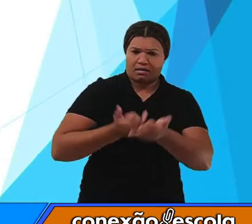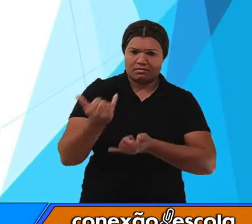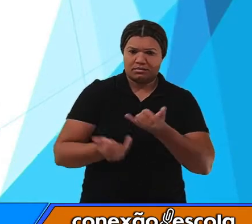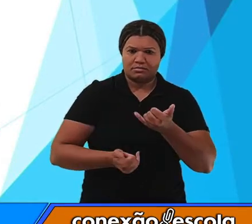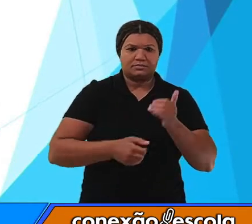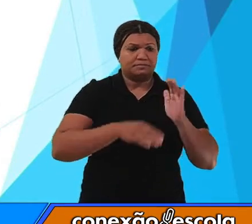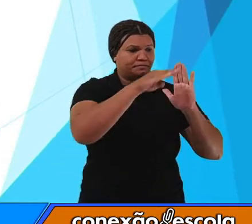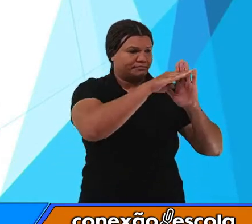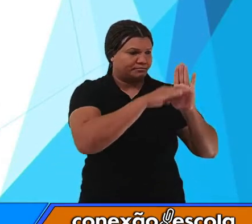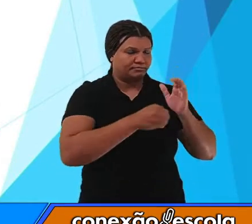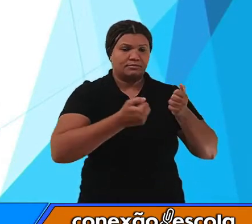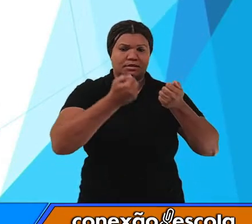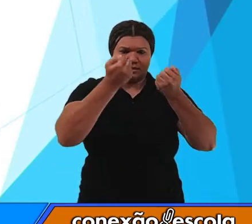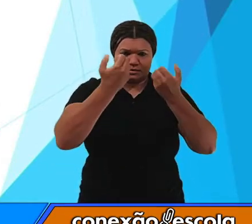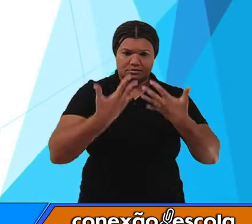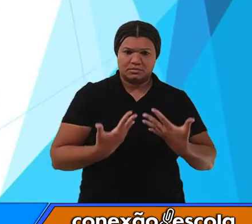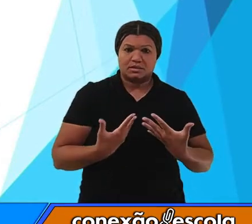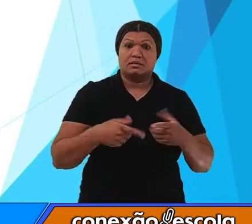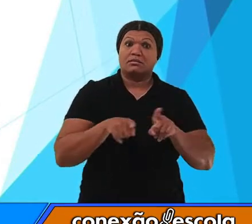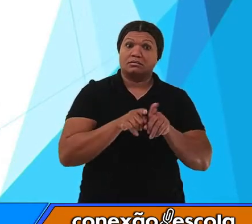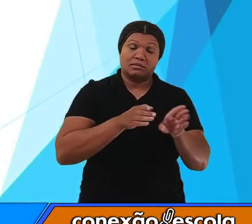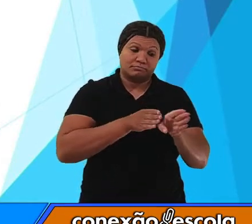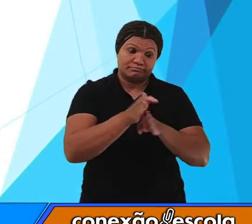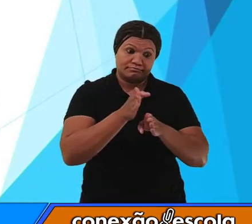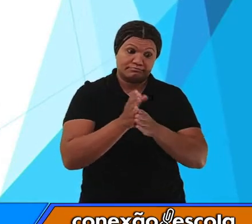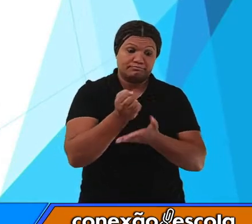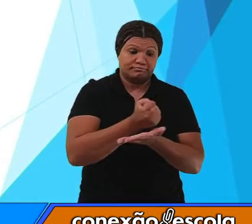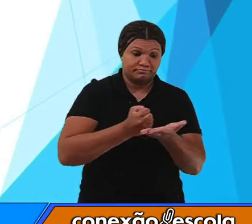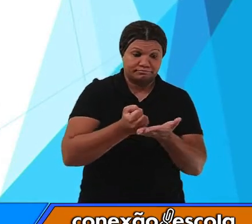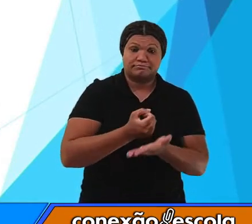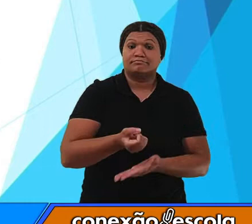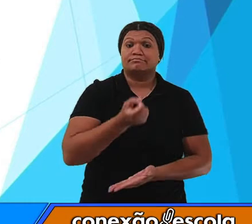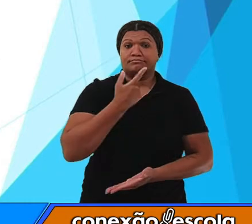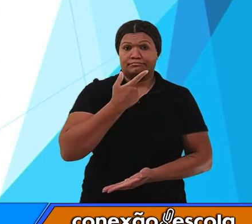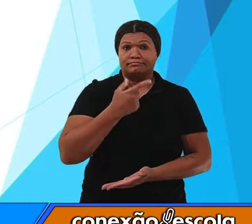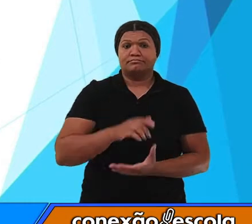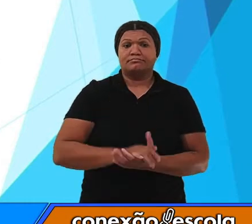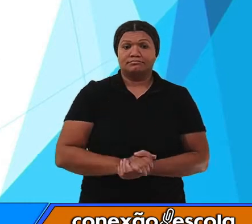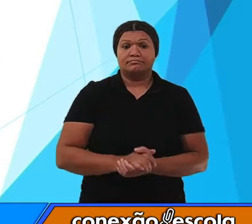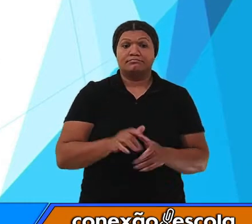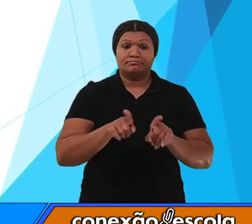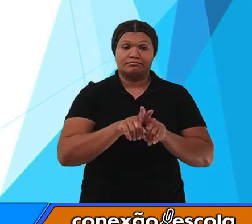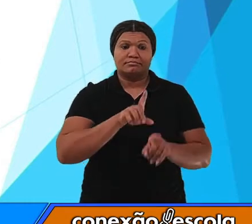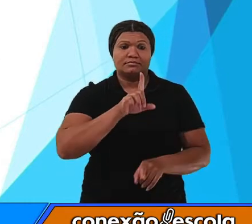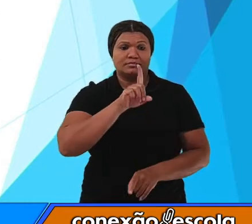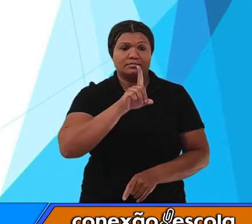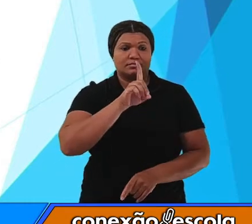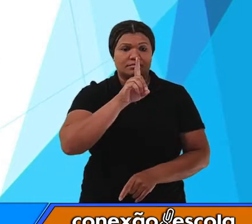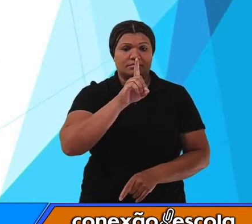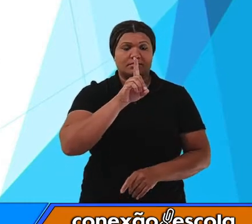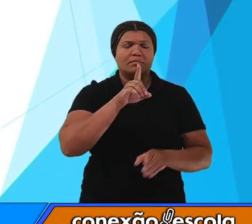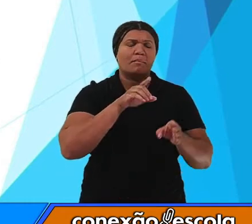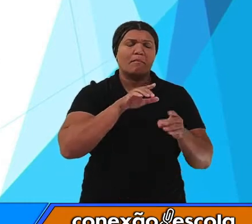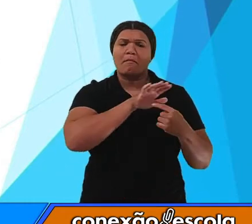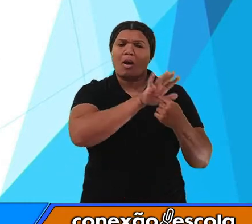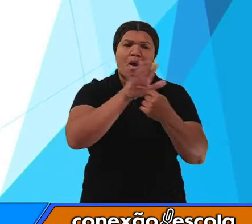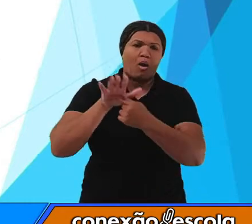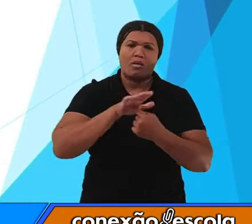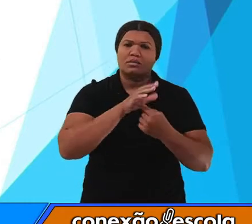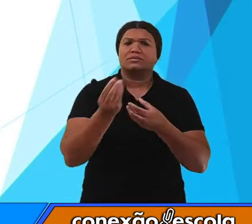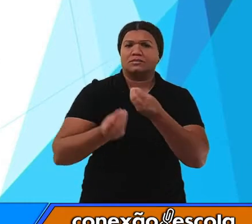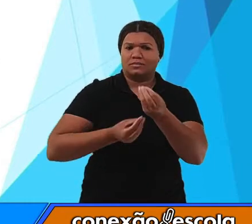explicativos, instruções de remédio, demos e ou